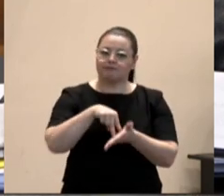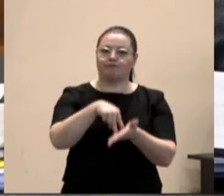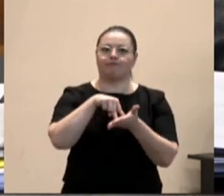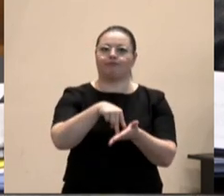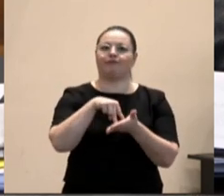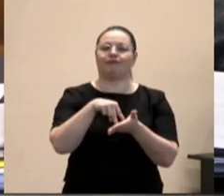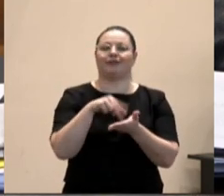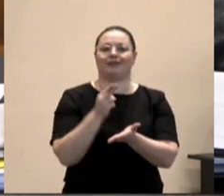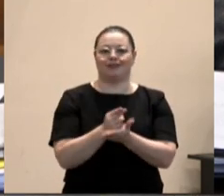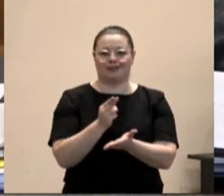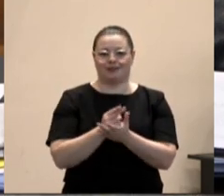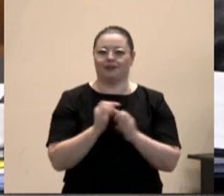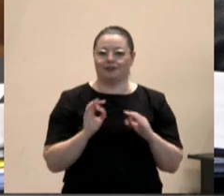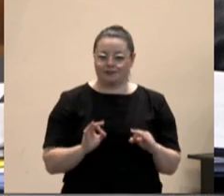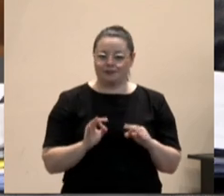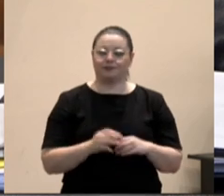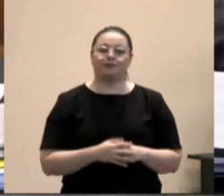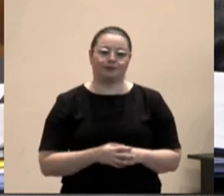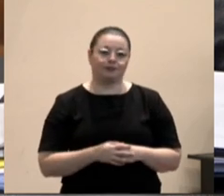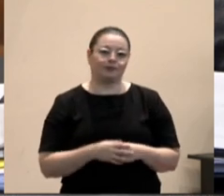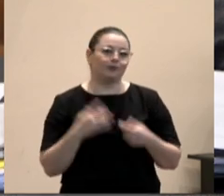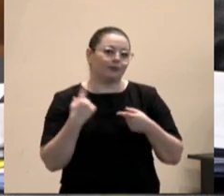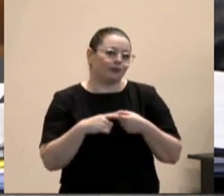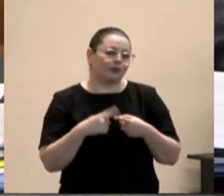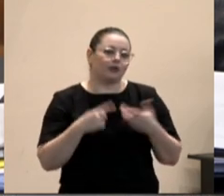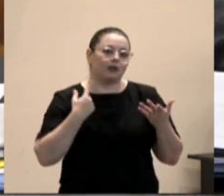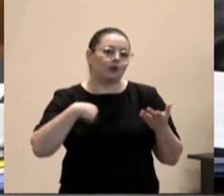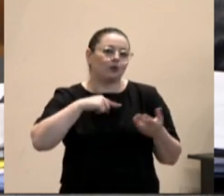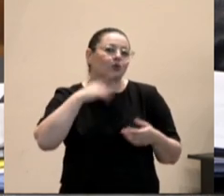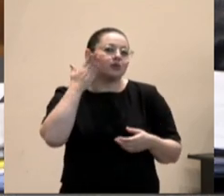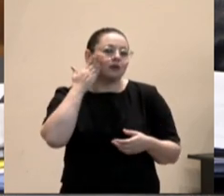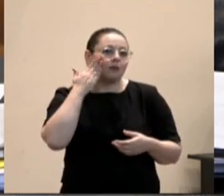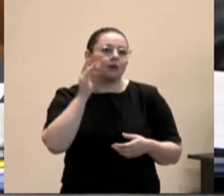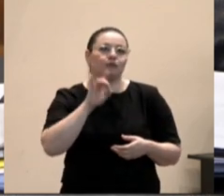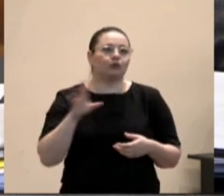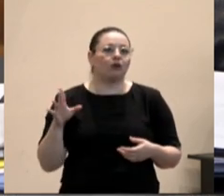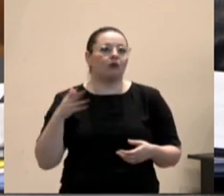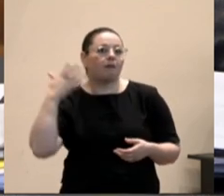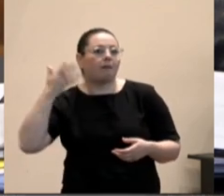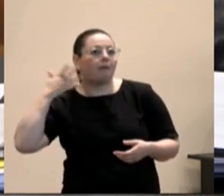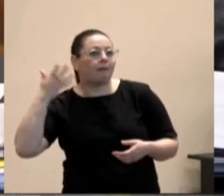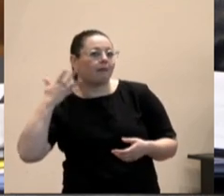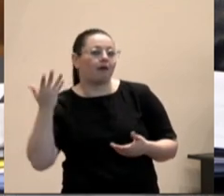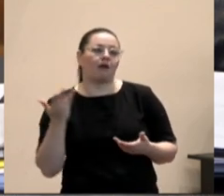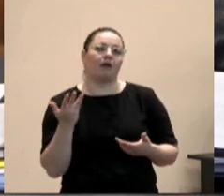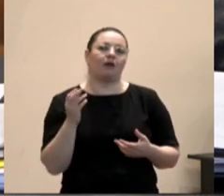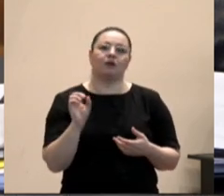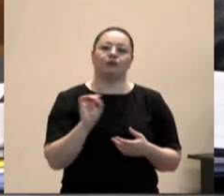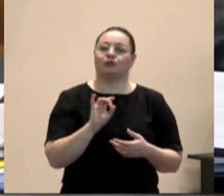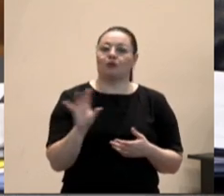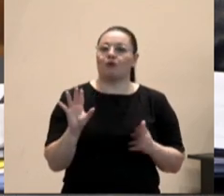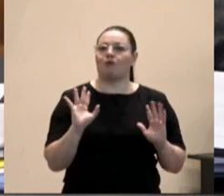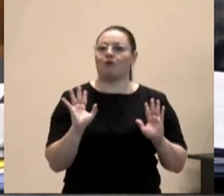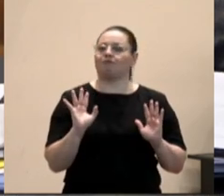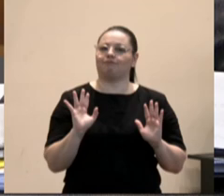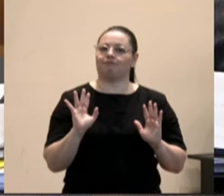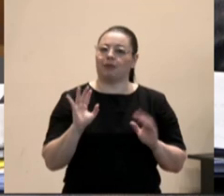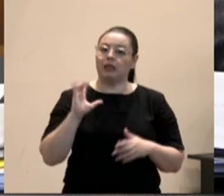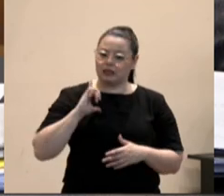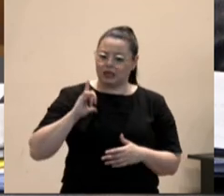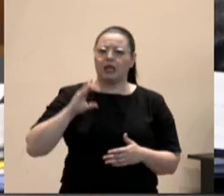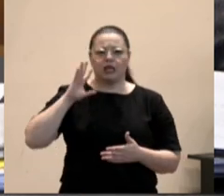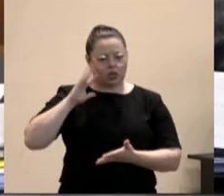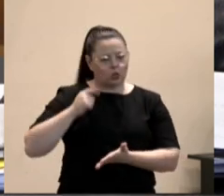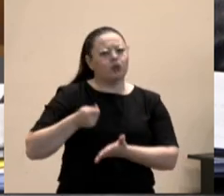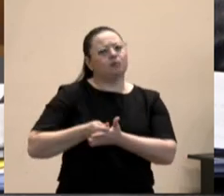ativa, não é? Porque a gente sabe que no discurso, né, há um reconhecimento da